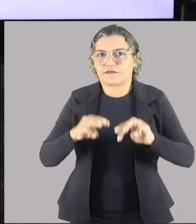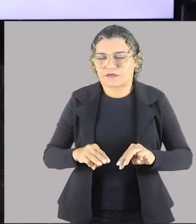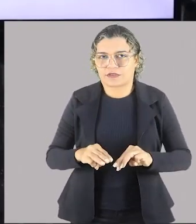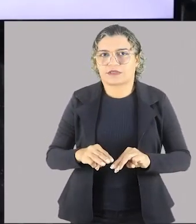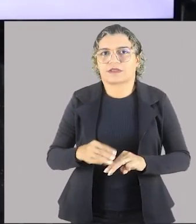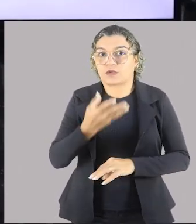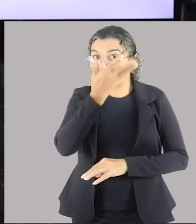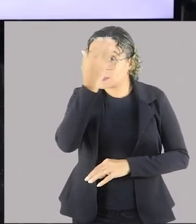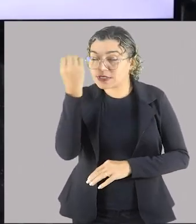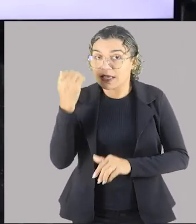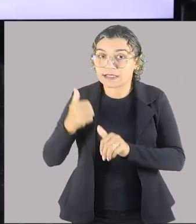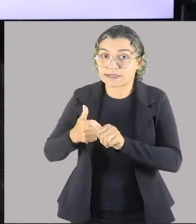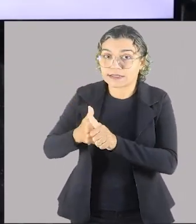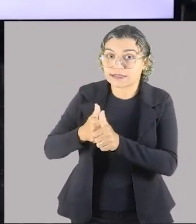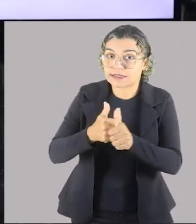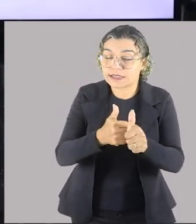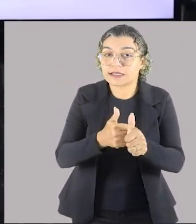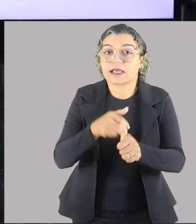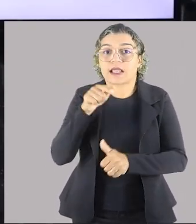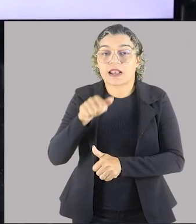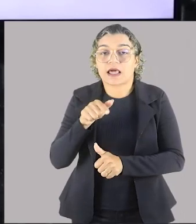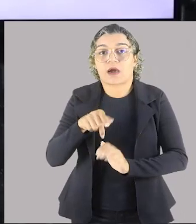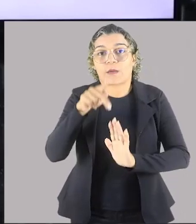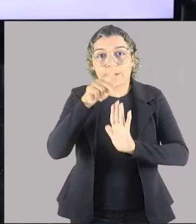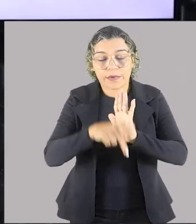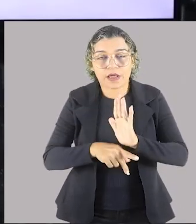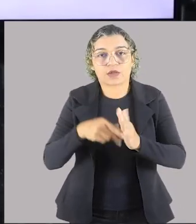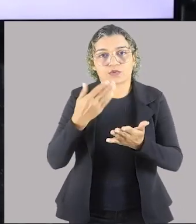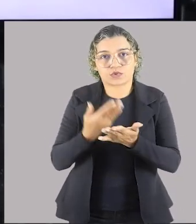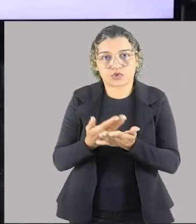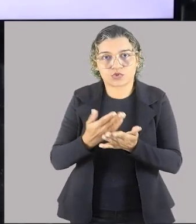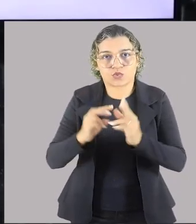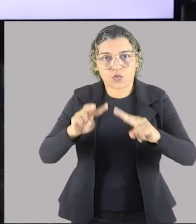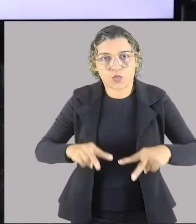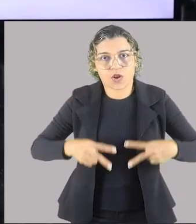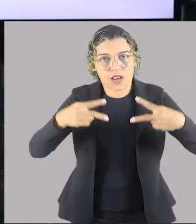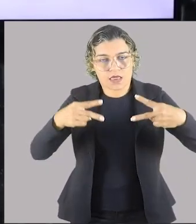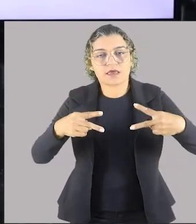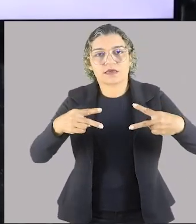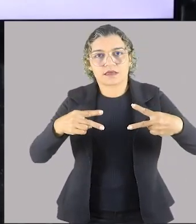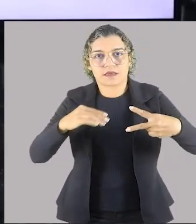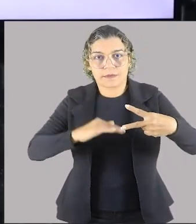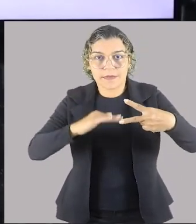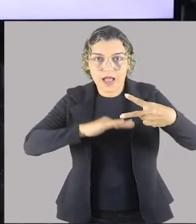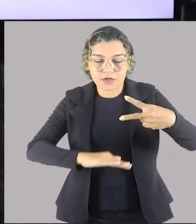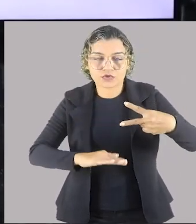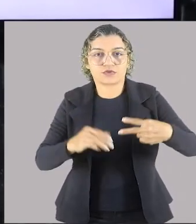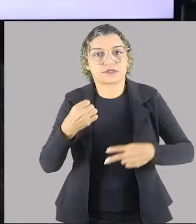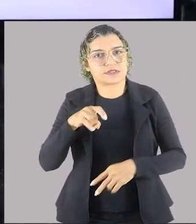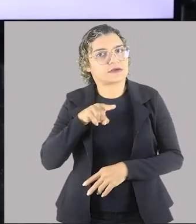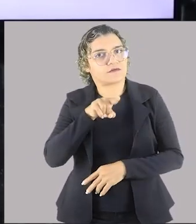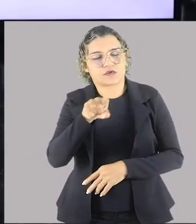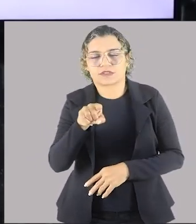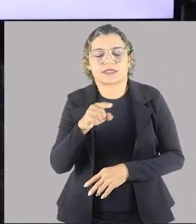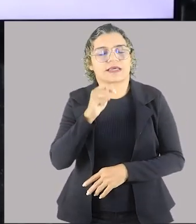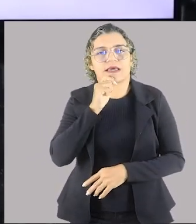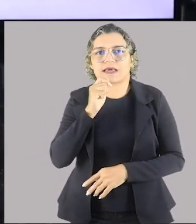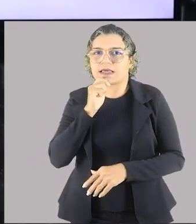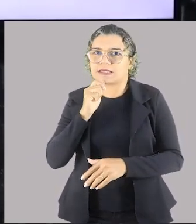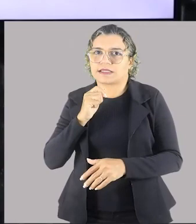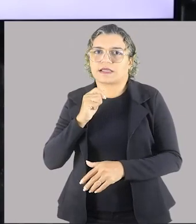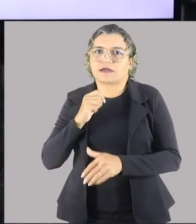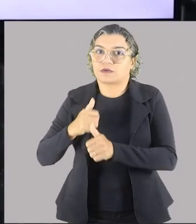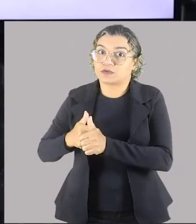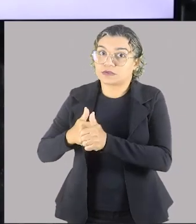esquece de seguir, tá, o plano de estudo no link que está aí abaixo. E se você ainda não nos segue